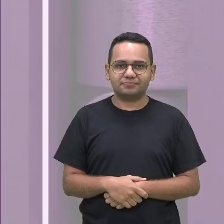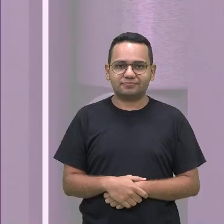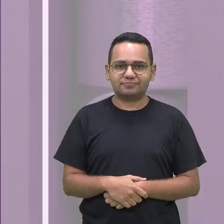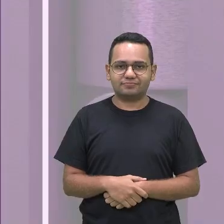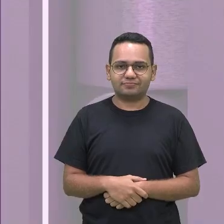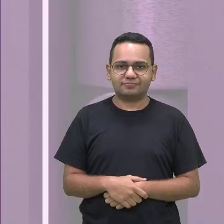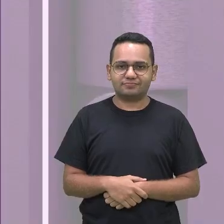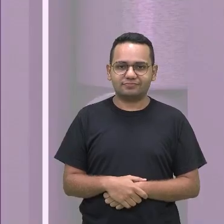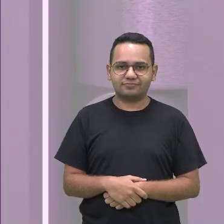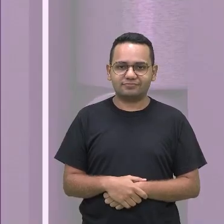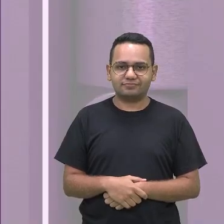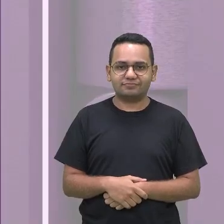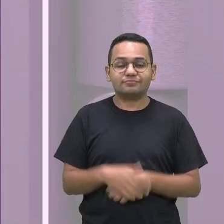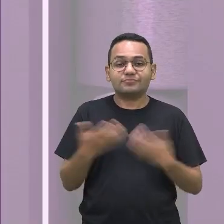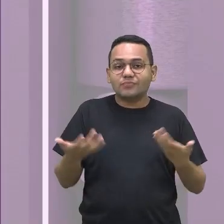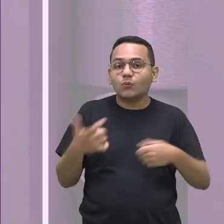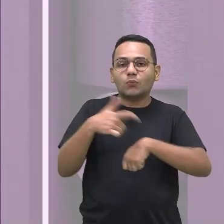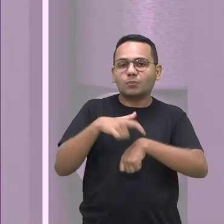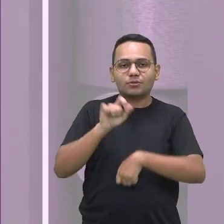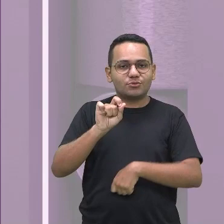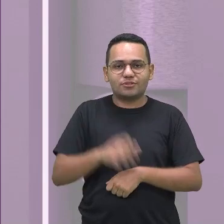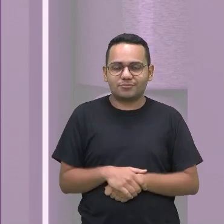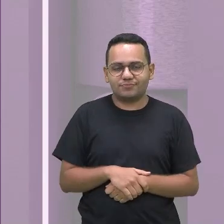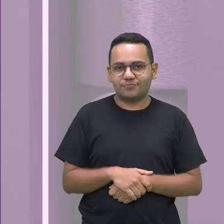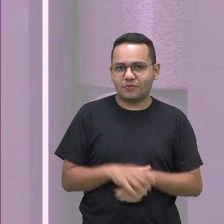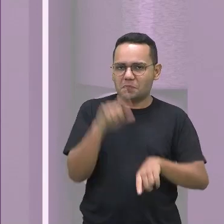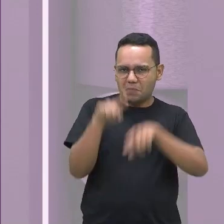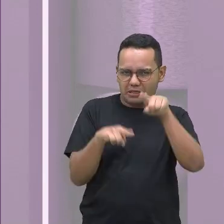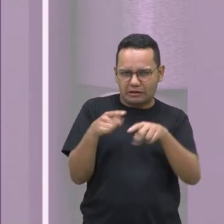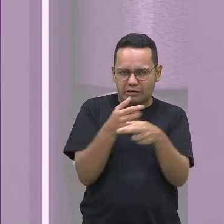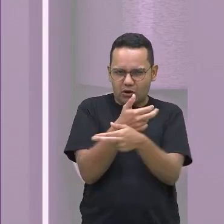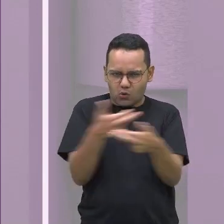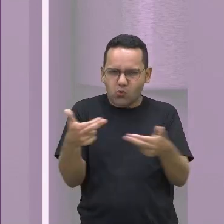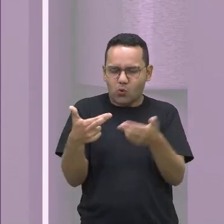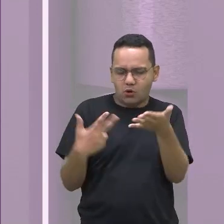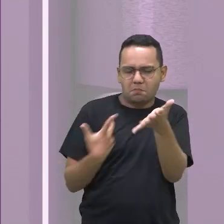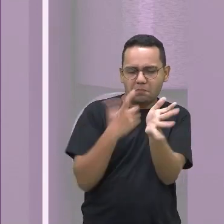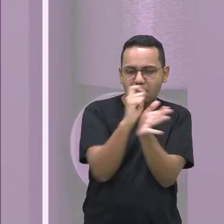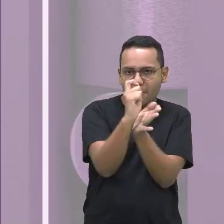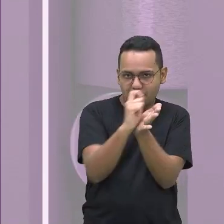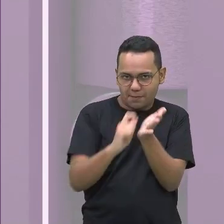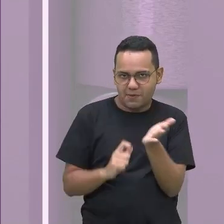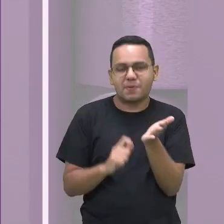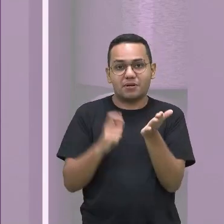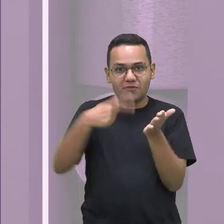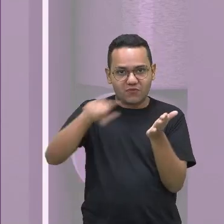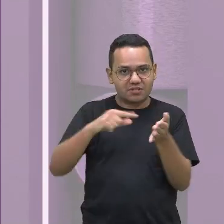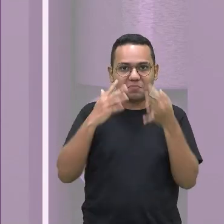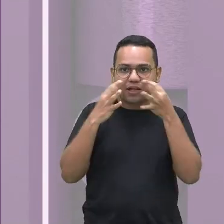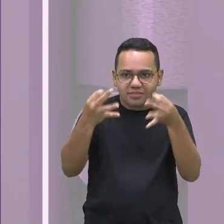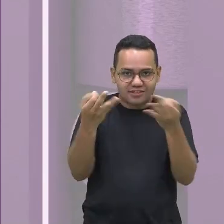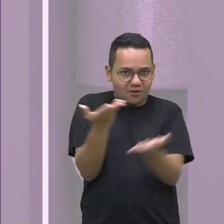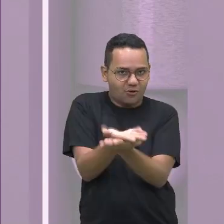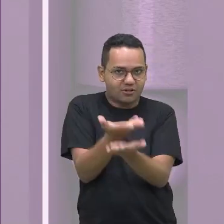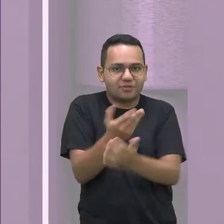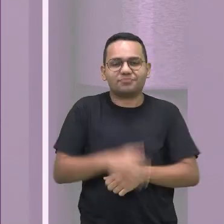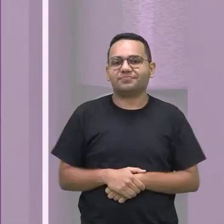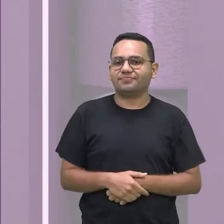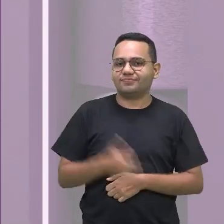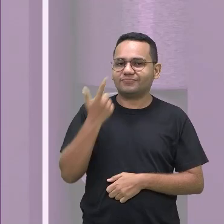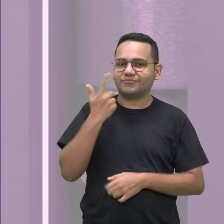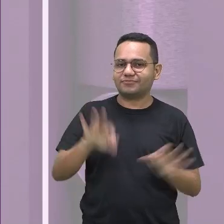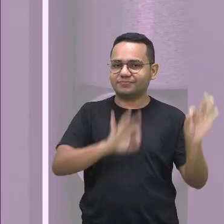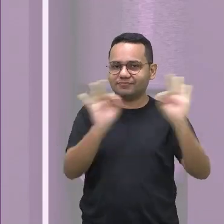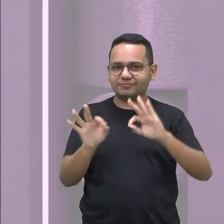Então, agora é aquele momento, de você pegar o seu material de anotação, ativar aí o seu modo atenção e vamos lá